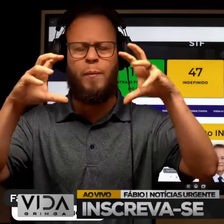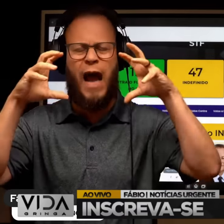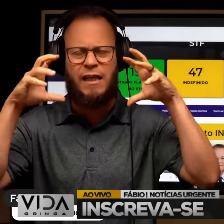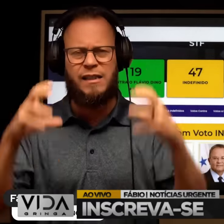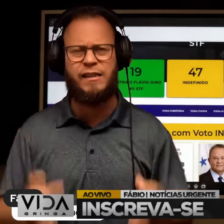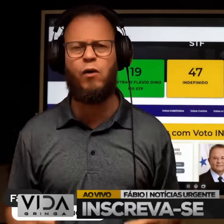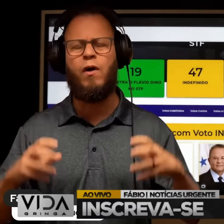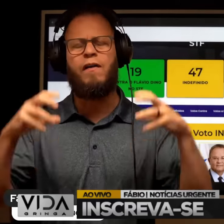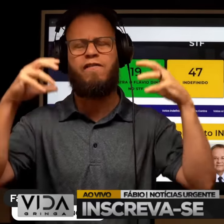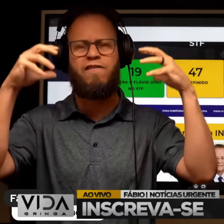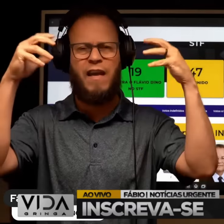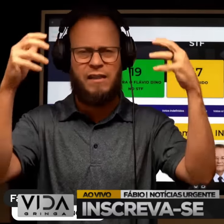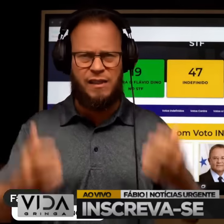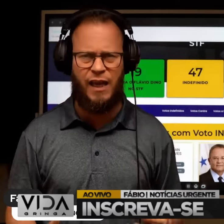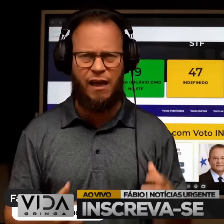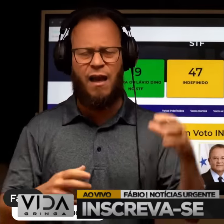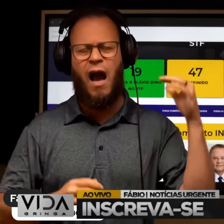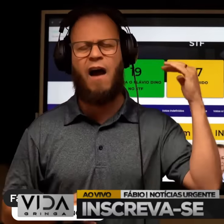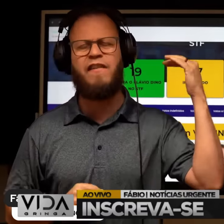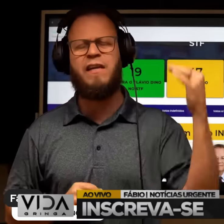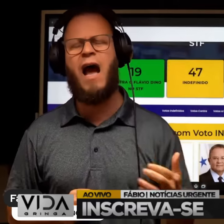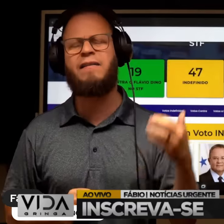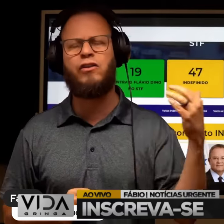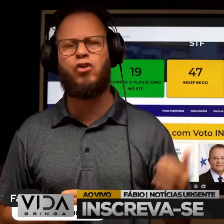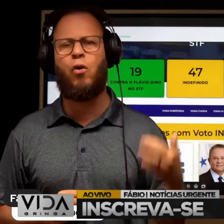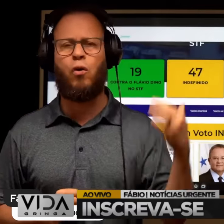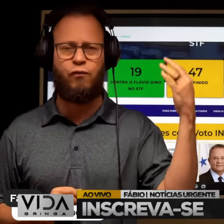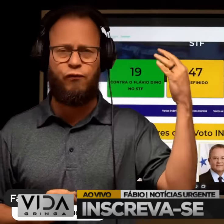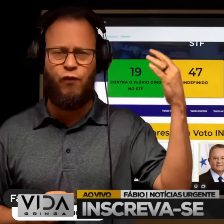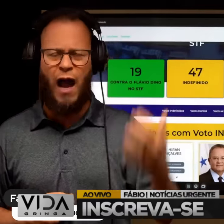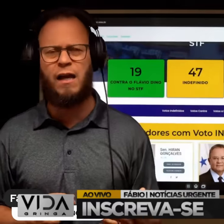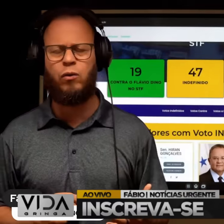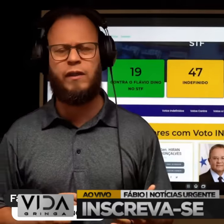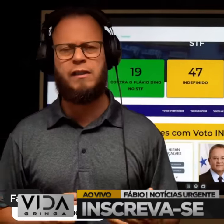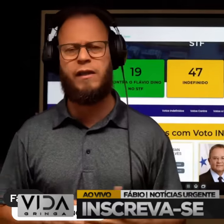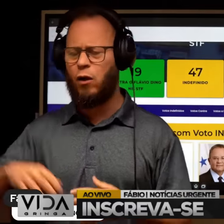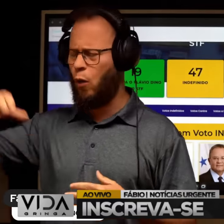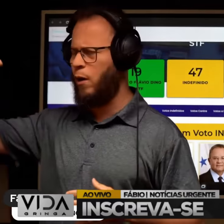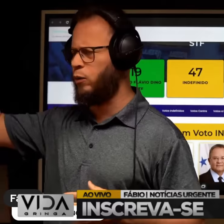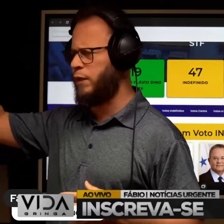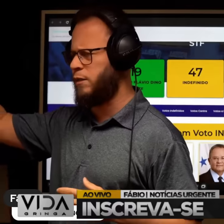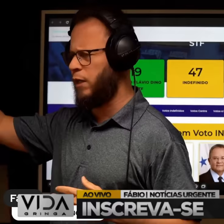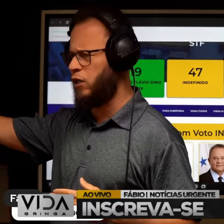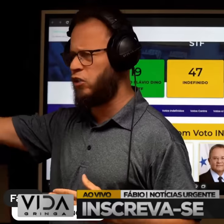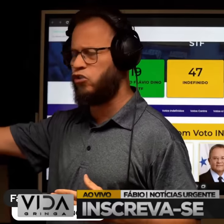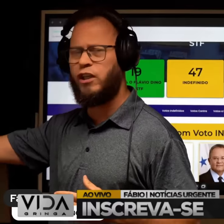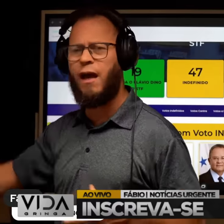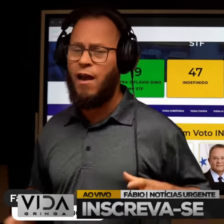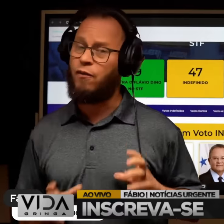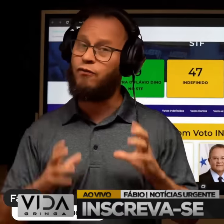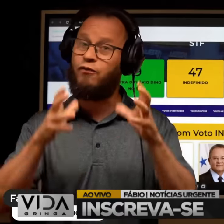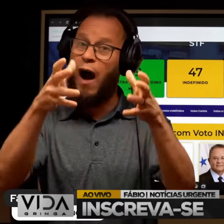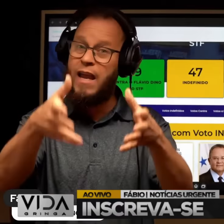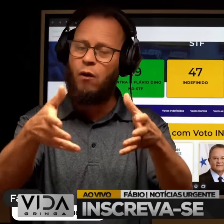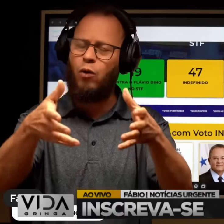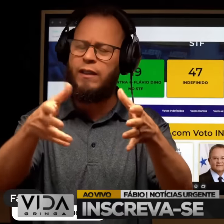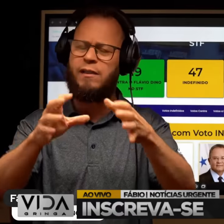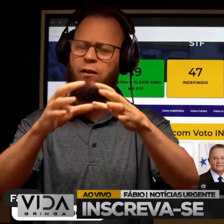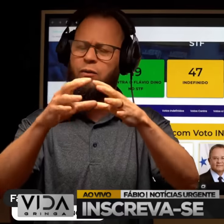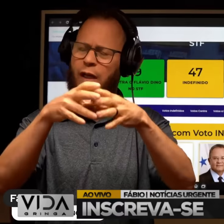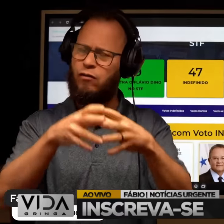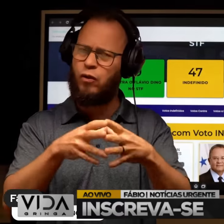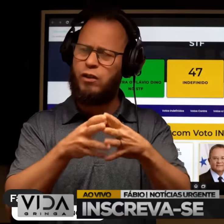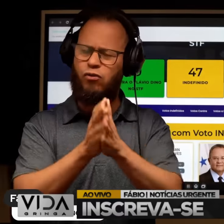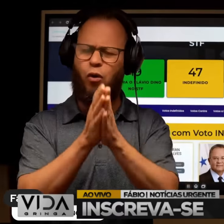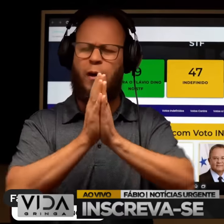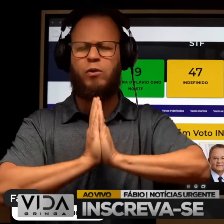do Brasil vencer. A virada de jogo vai acontecer, como aconteceu na Argentina, vai acontecer